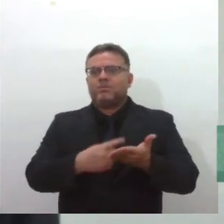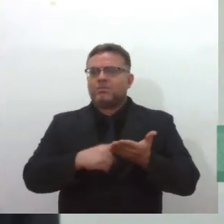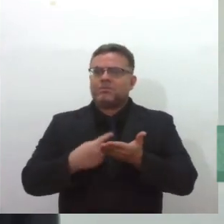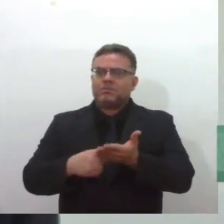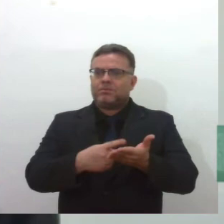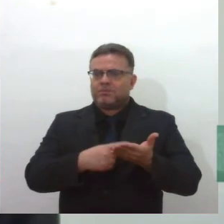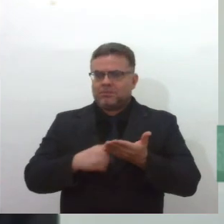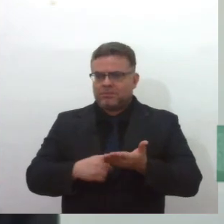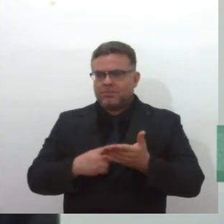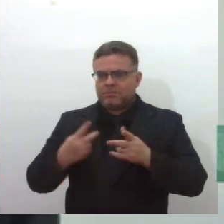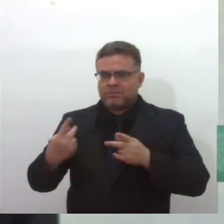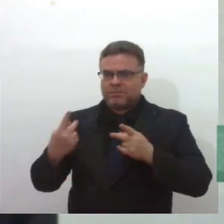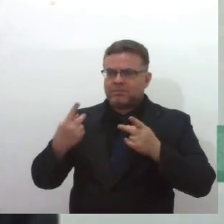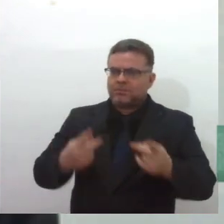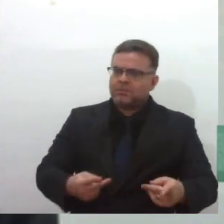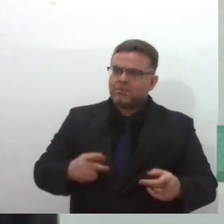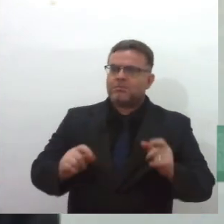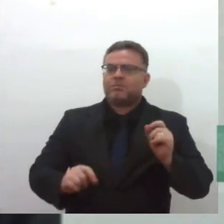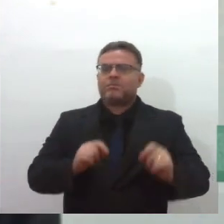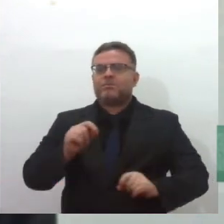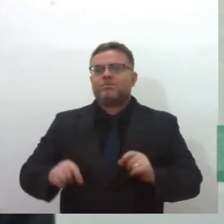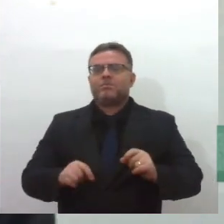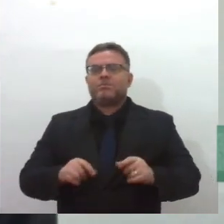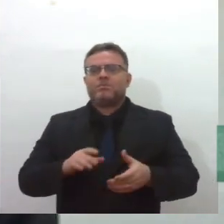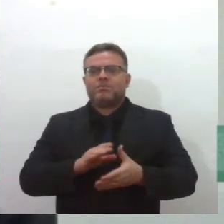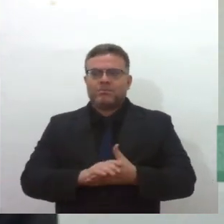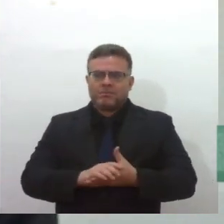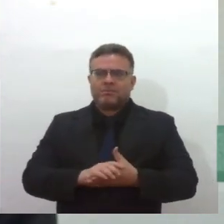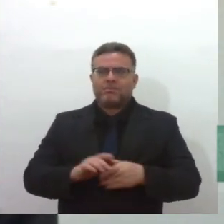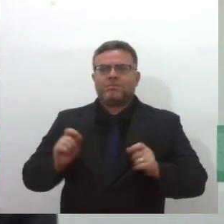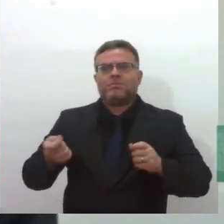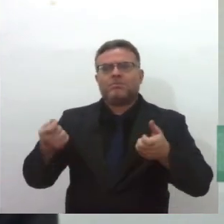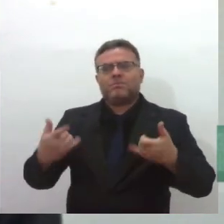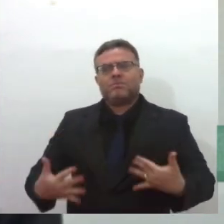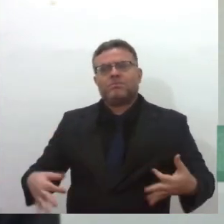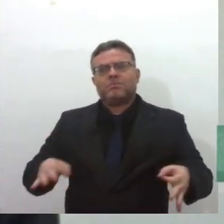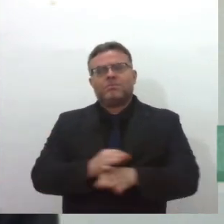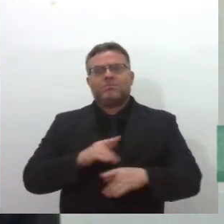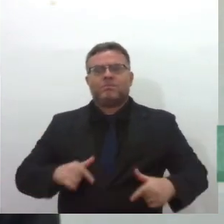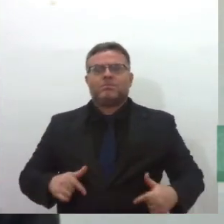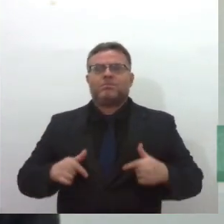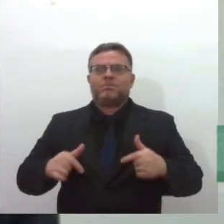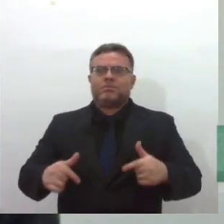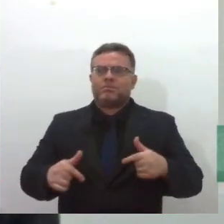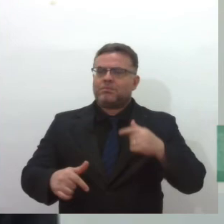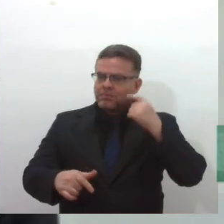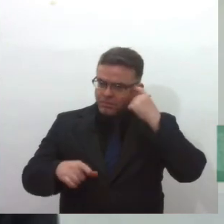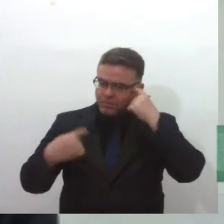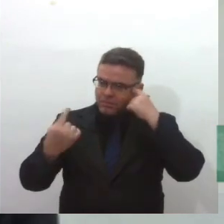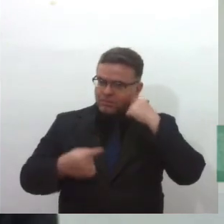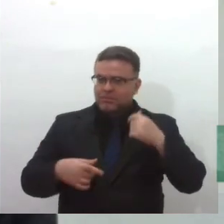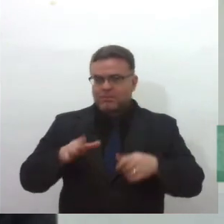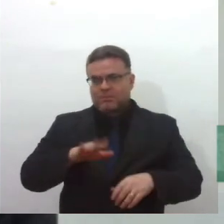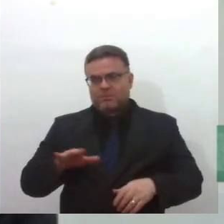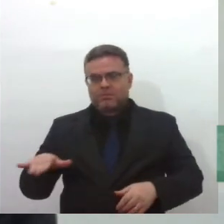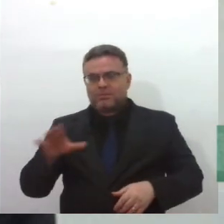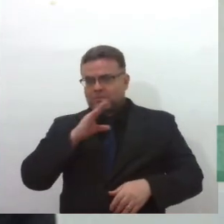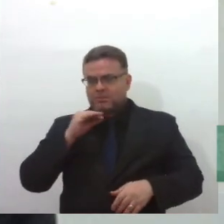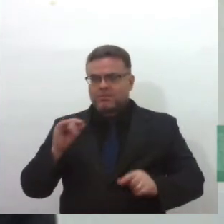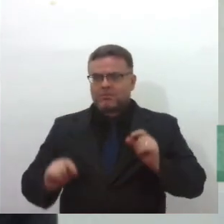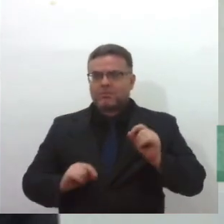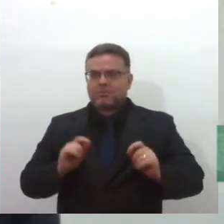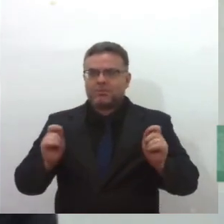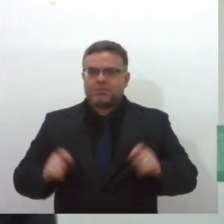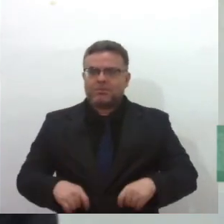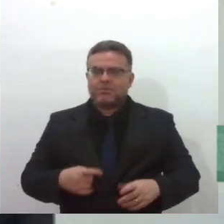sempre convidado ir palestrar nas escolas para falar sobre esses desafios, para que nossos adolescentes, nossas crianças tenham esse